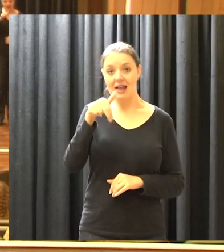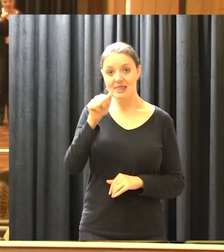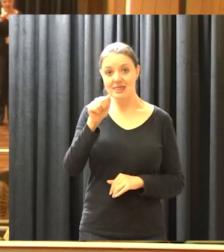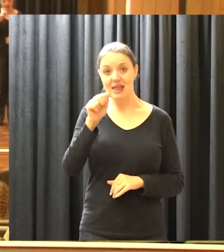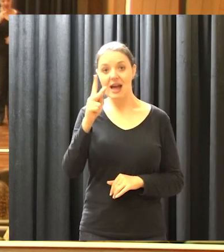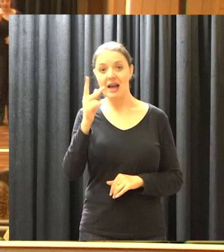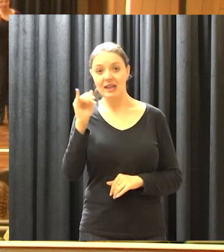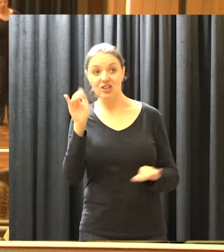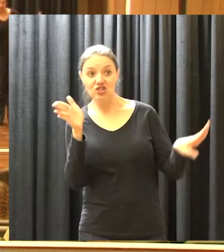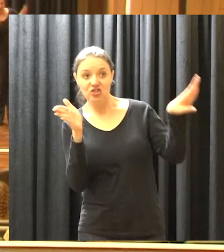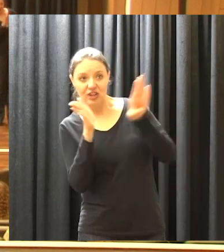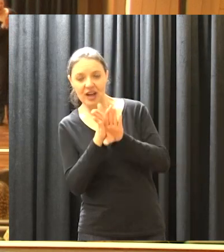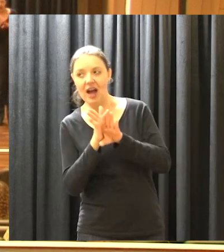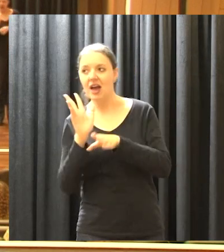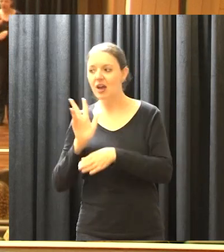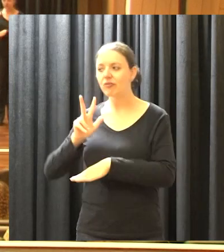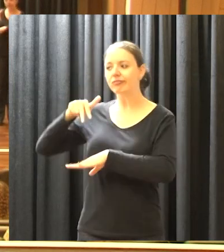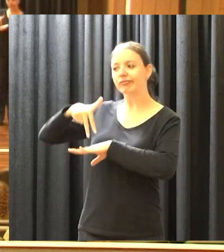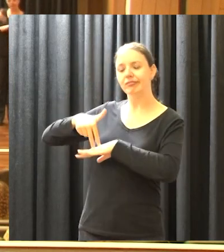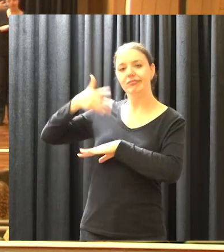bem?